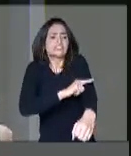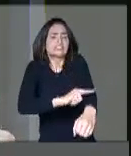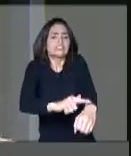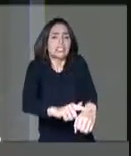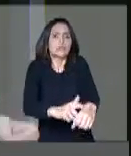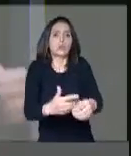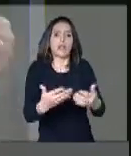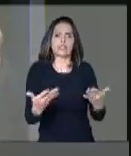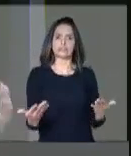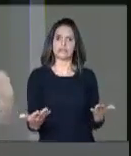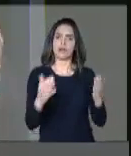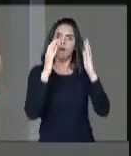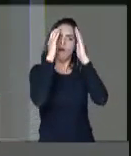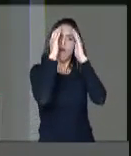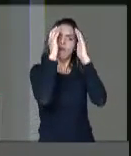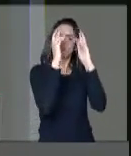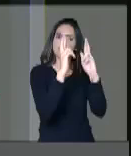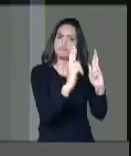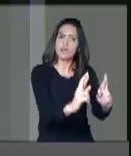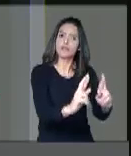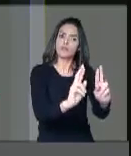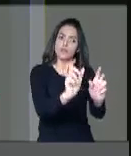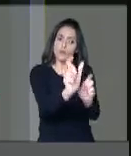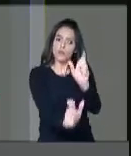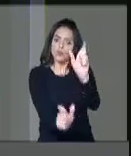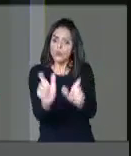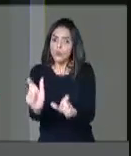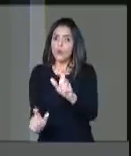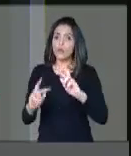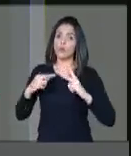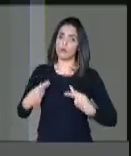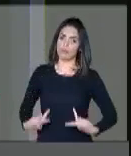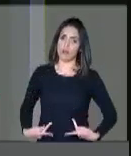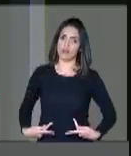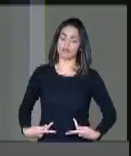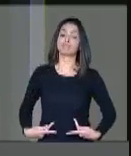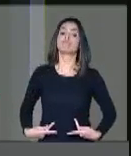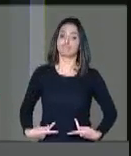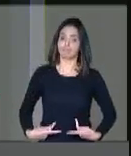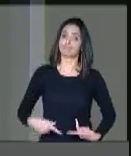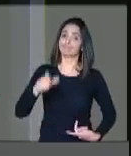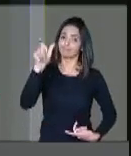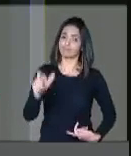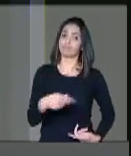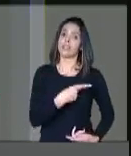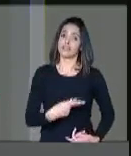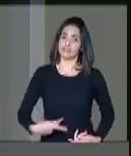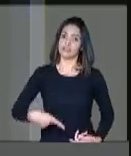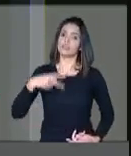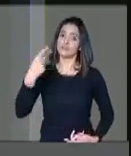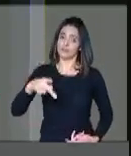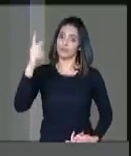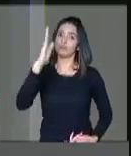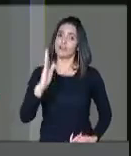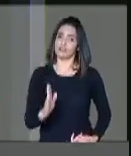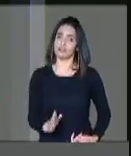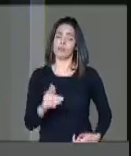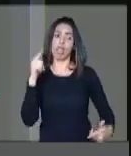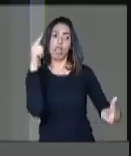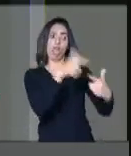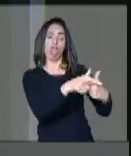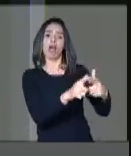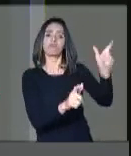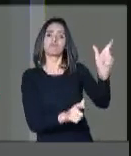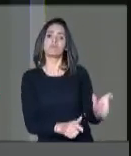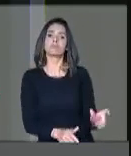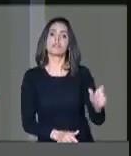civilidade, de respeito humano do presidente da República sobre a alta comissária